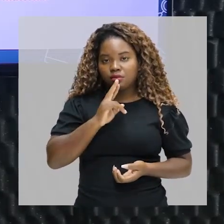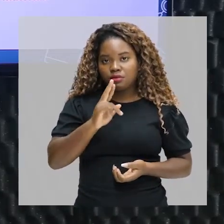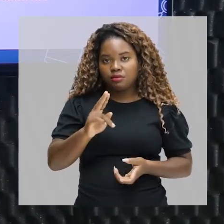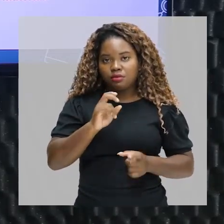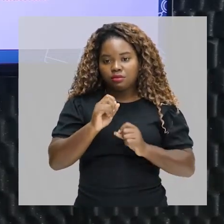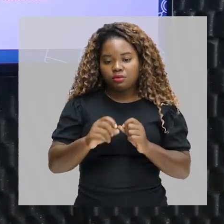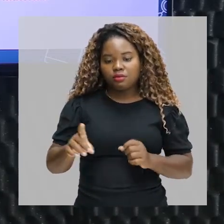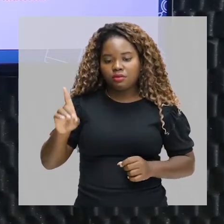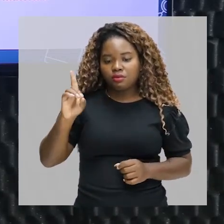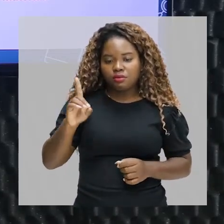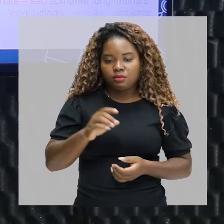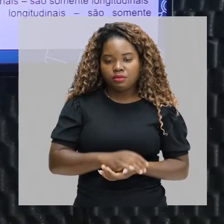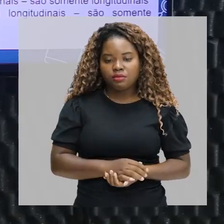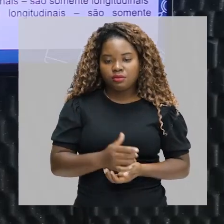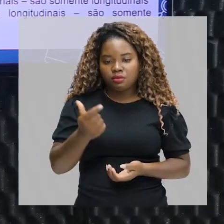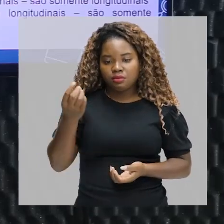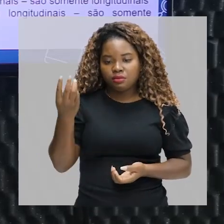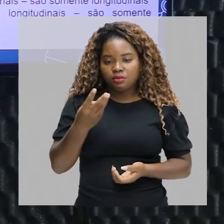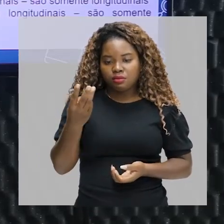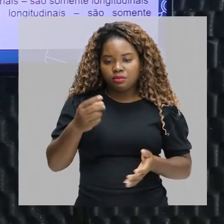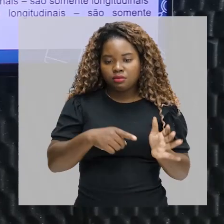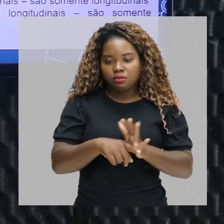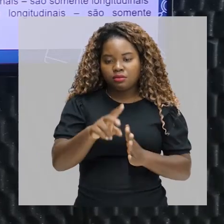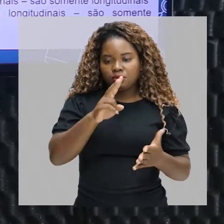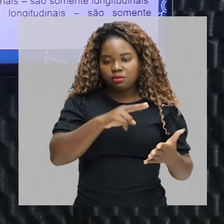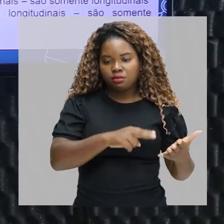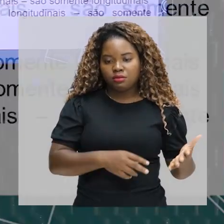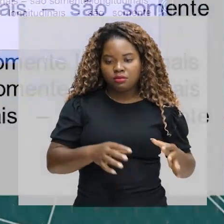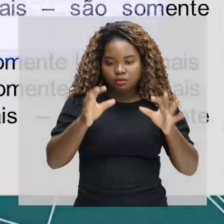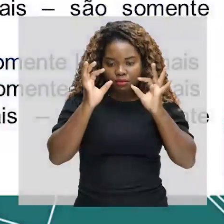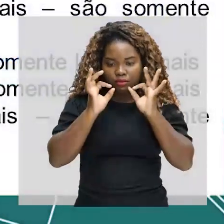letra D. Tá ok? Vamos para a questão 3.